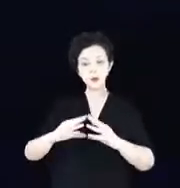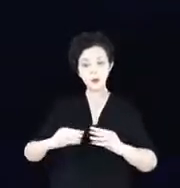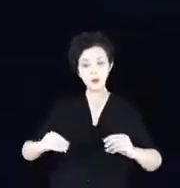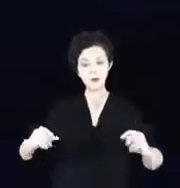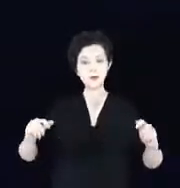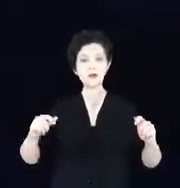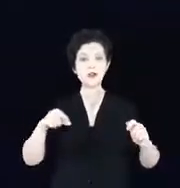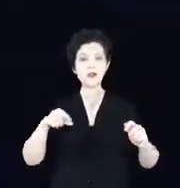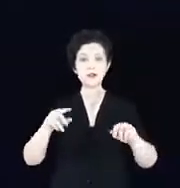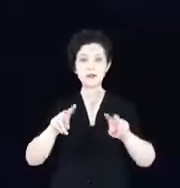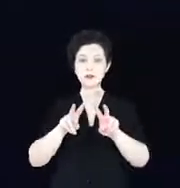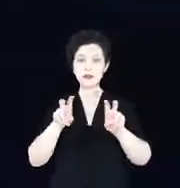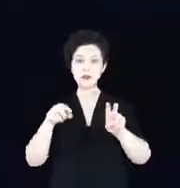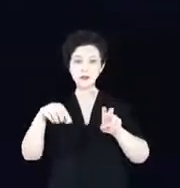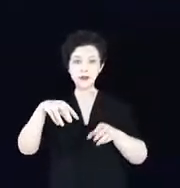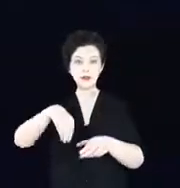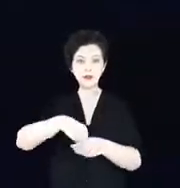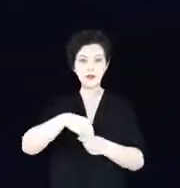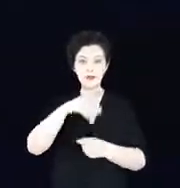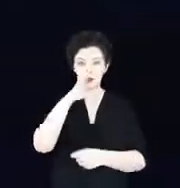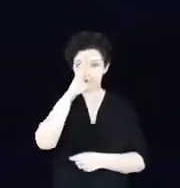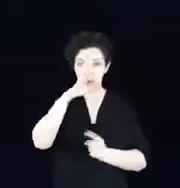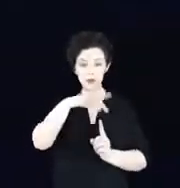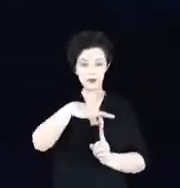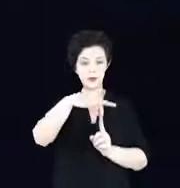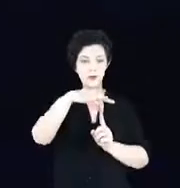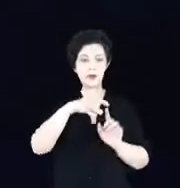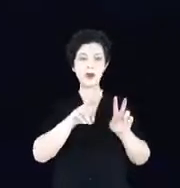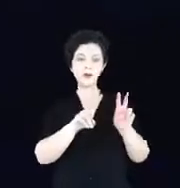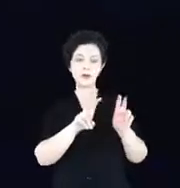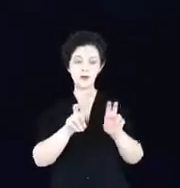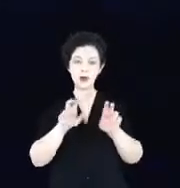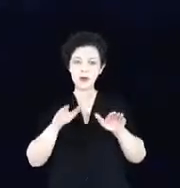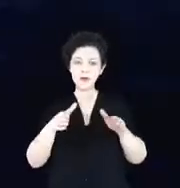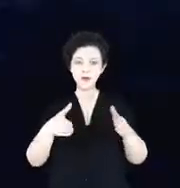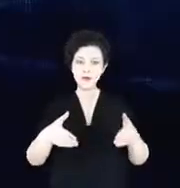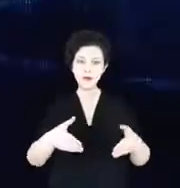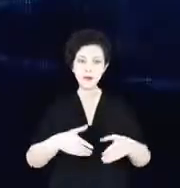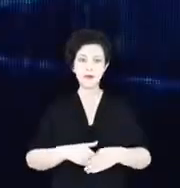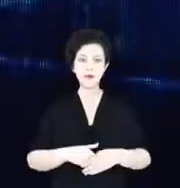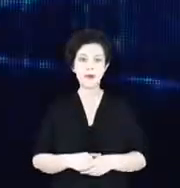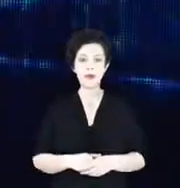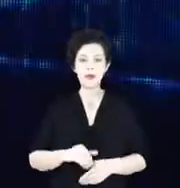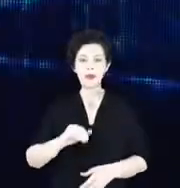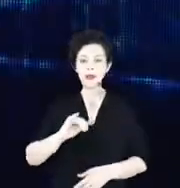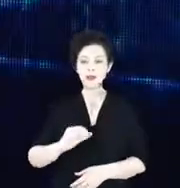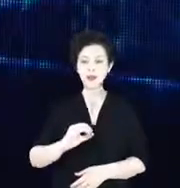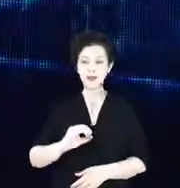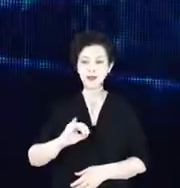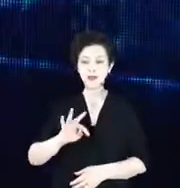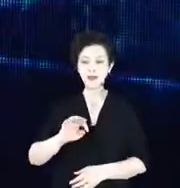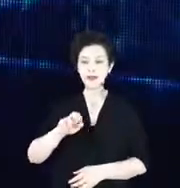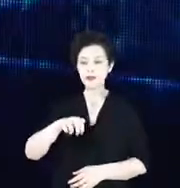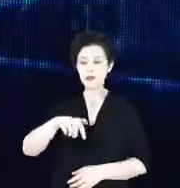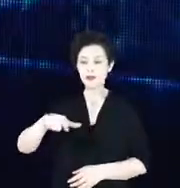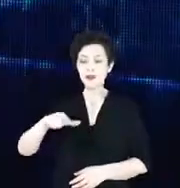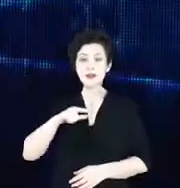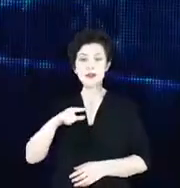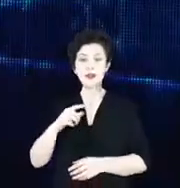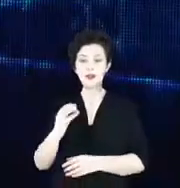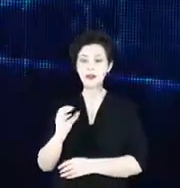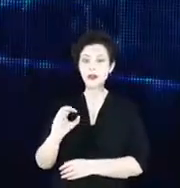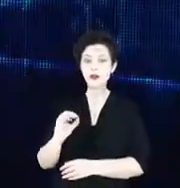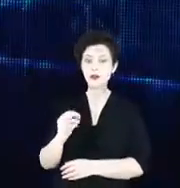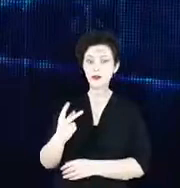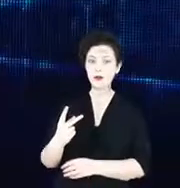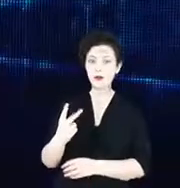dentro desse tema, que é uma das prioridades aqui, é um dos temas foco do Citenel, a gente teve recentemente a COP26, que todo mundo vem